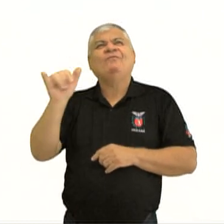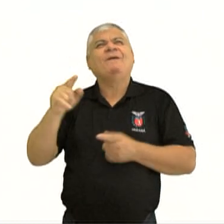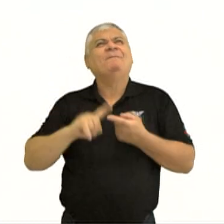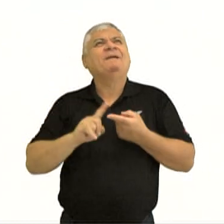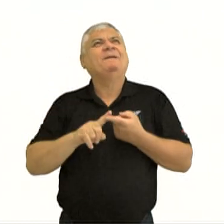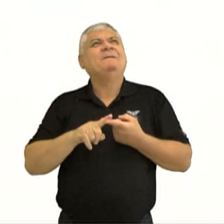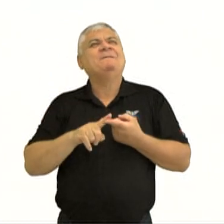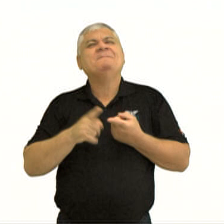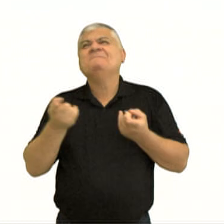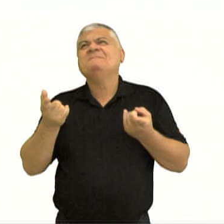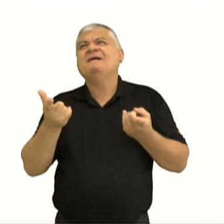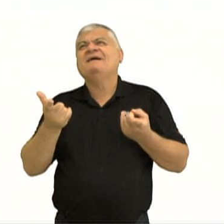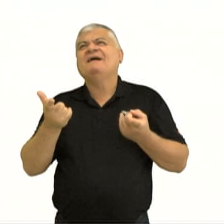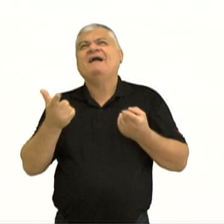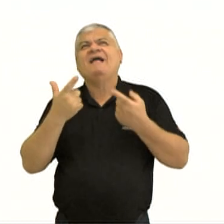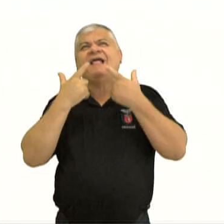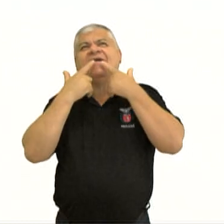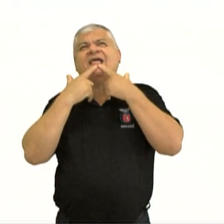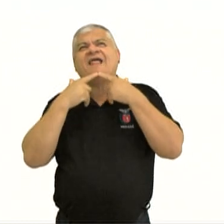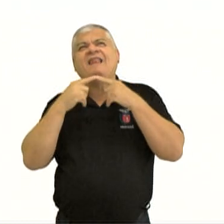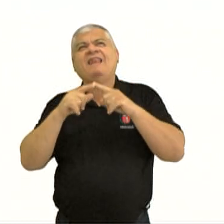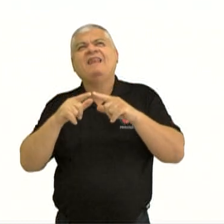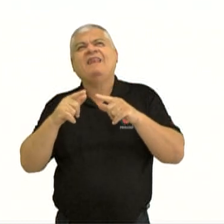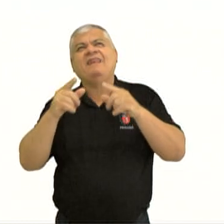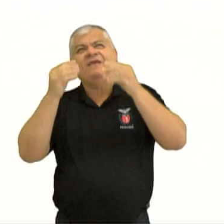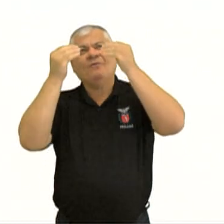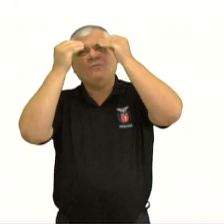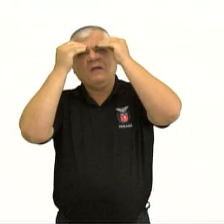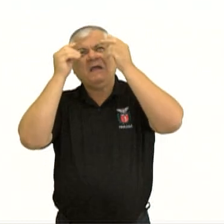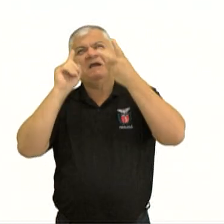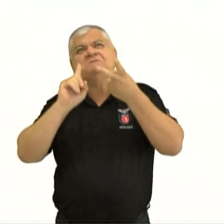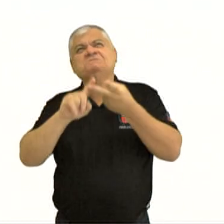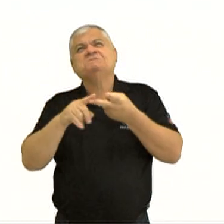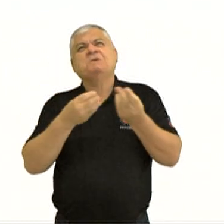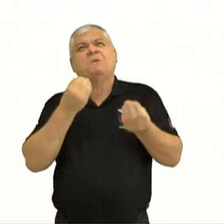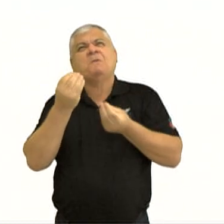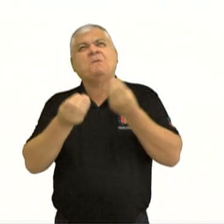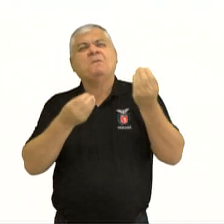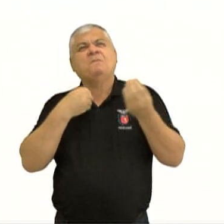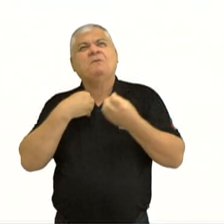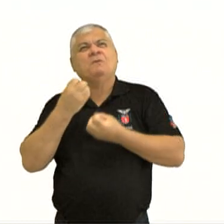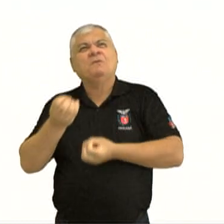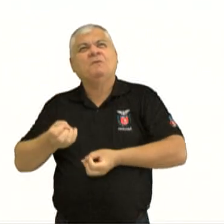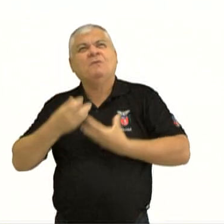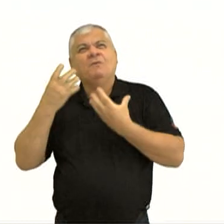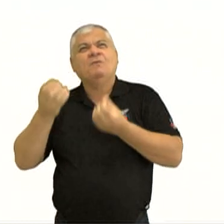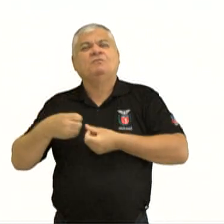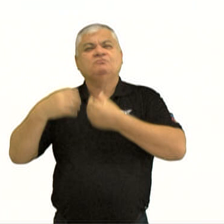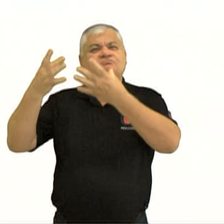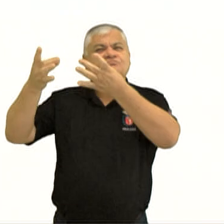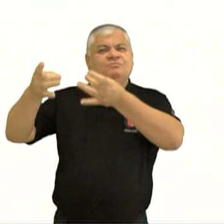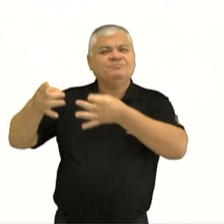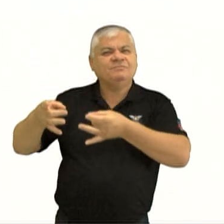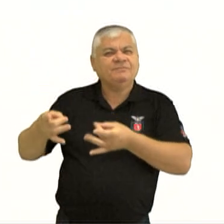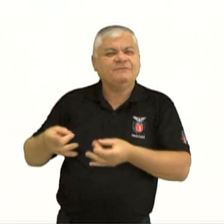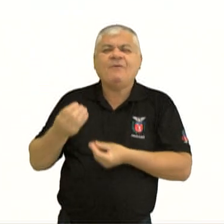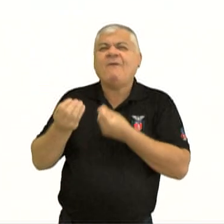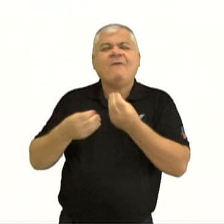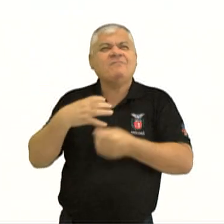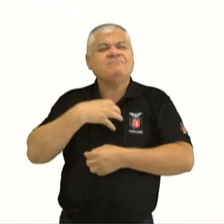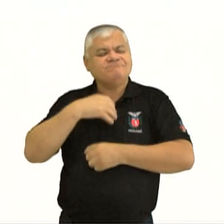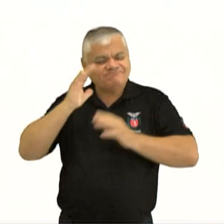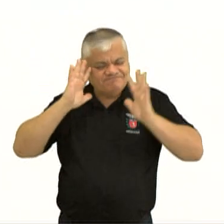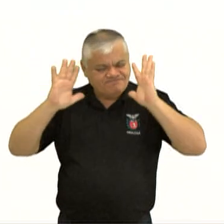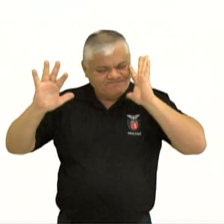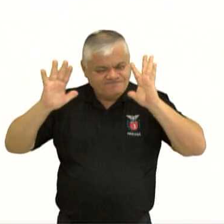isso? Qual é a linguagem? Como que você vai fazer? Ó, pus até uma imagem aqui. Será que eu relato da mesma maneira um fato cotidiano ou